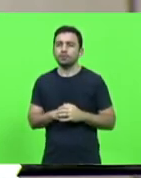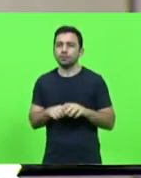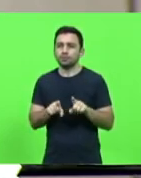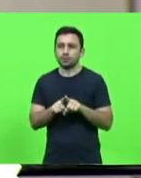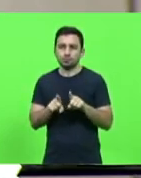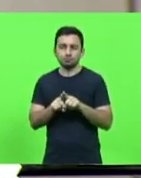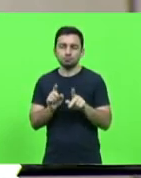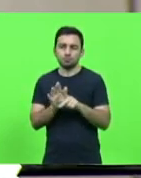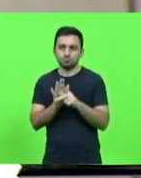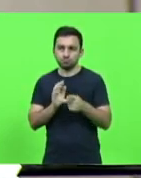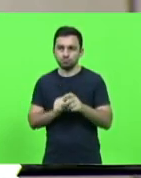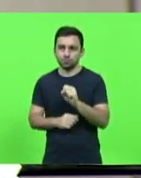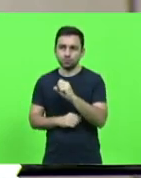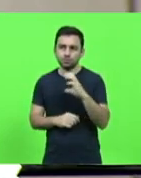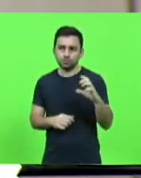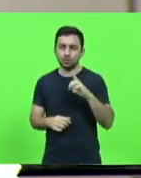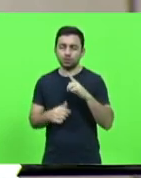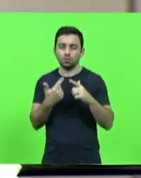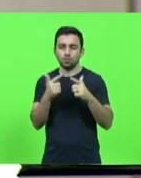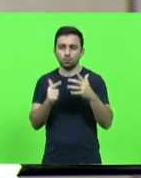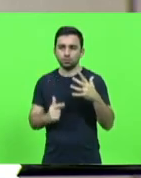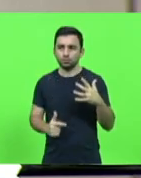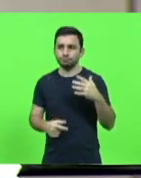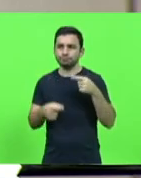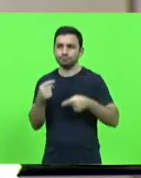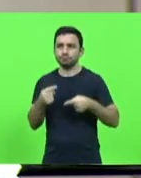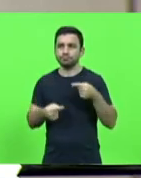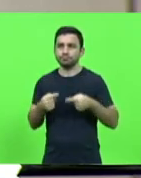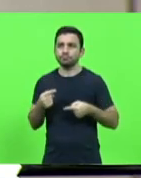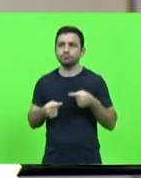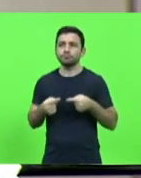Adota outras providências. Em discussão?